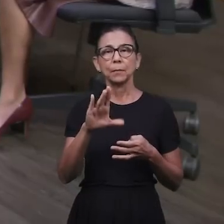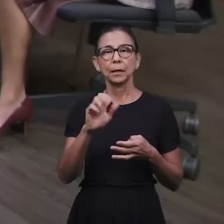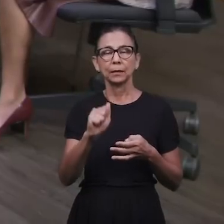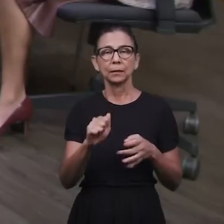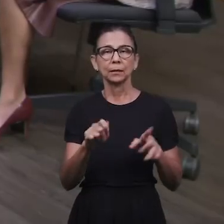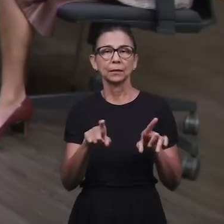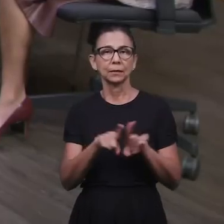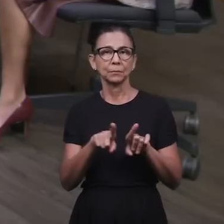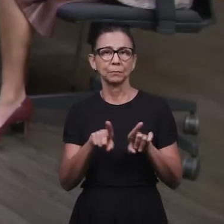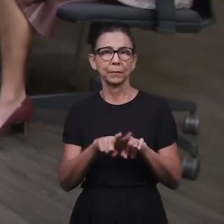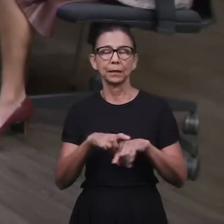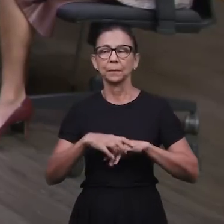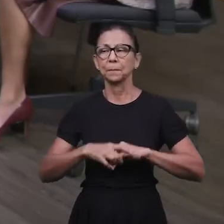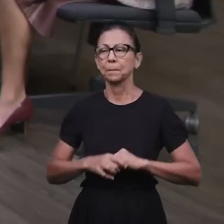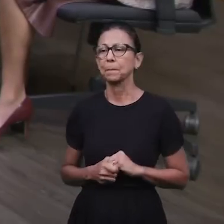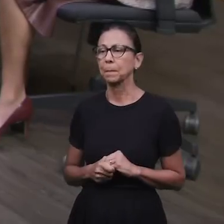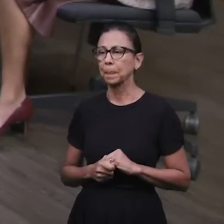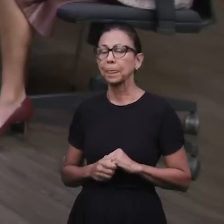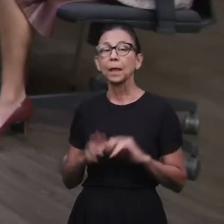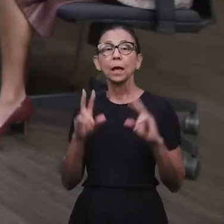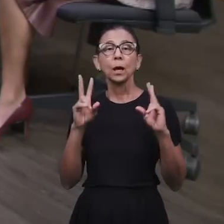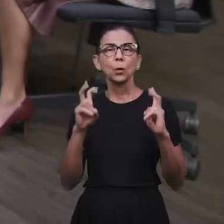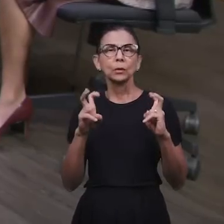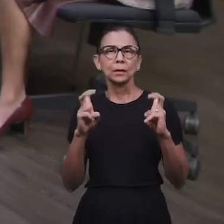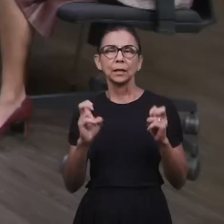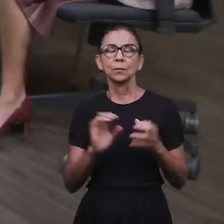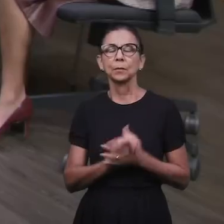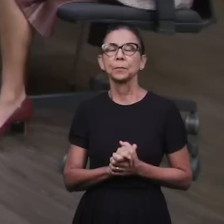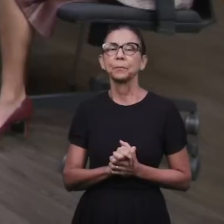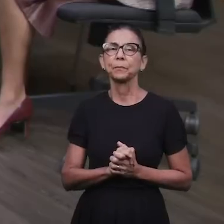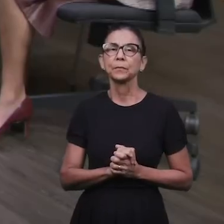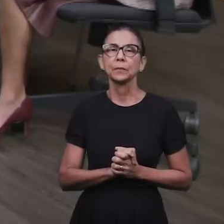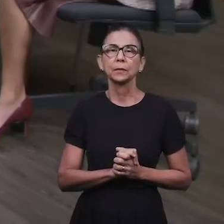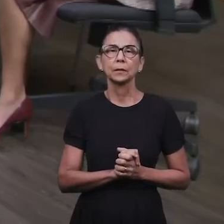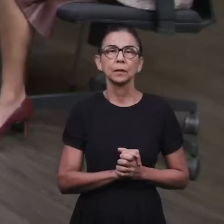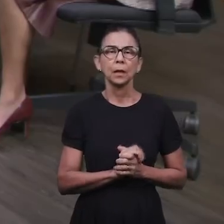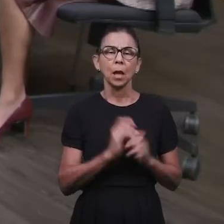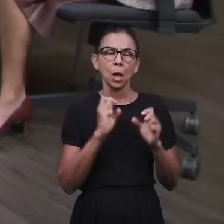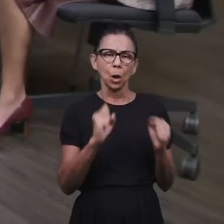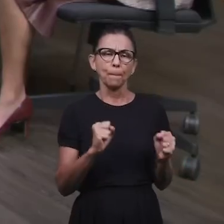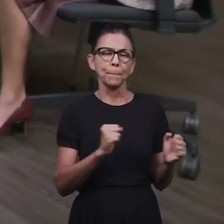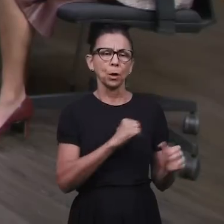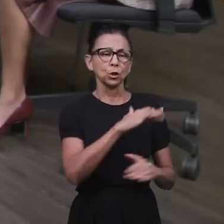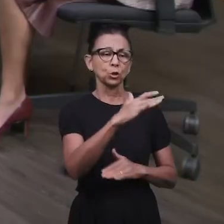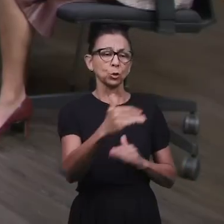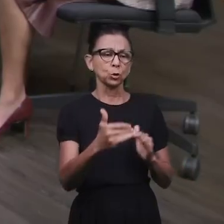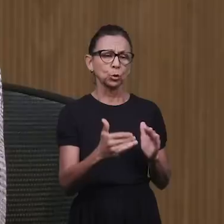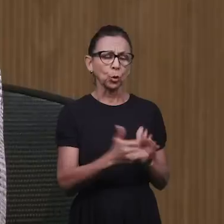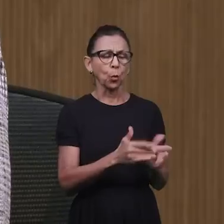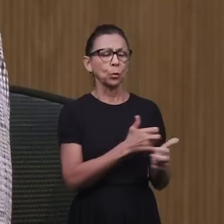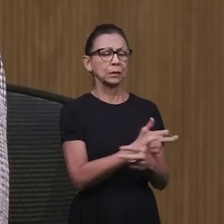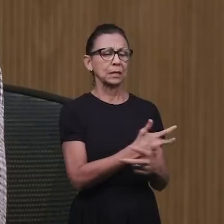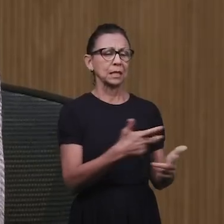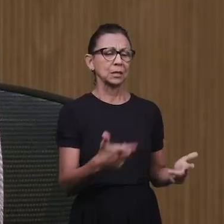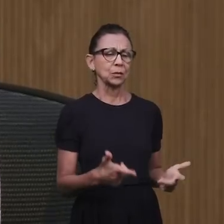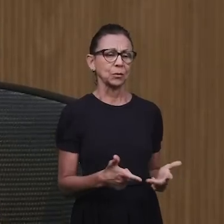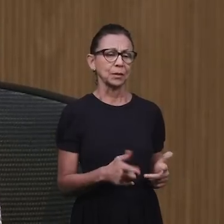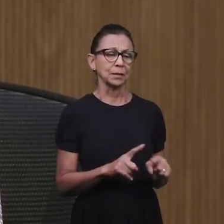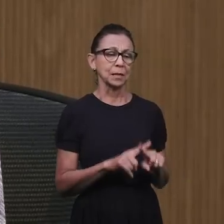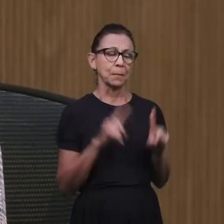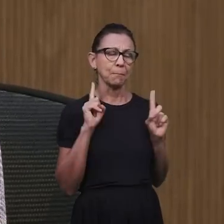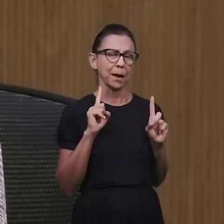do tema? Por favor. O tema é todas as coisas me são lícitas, mas nem tudo me convém. Grande, né,